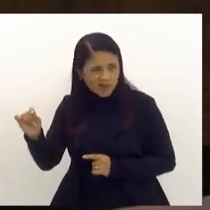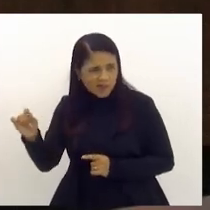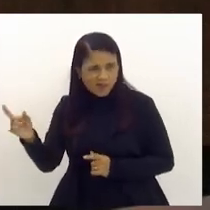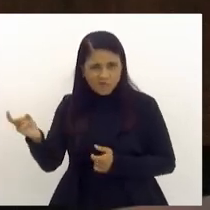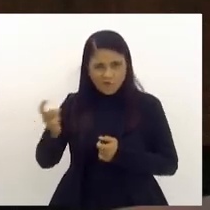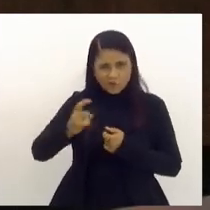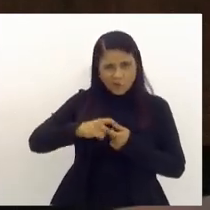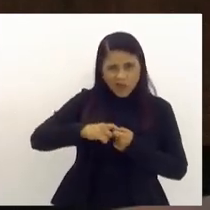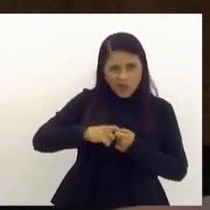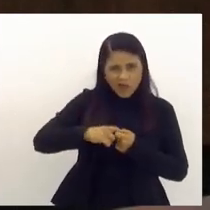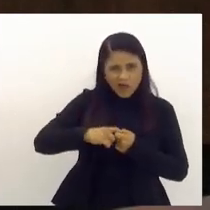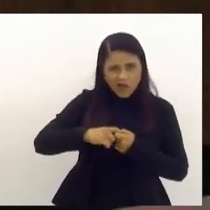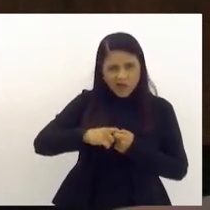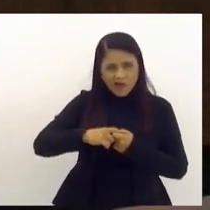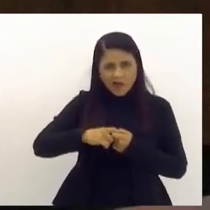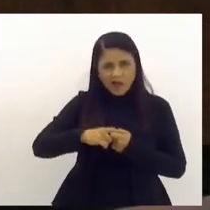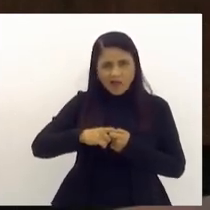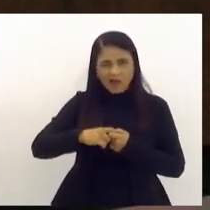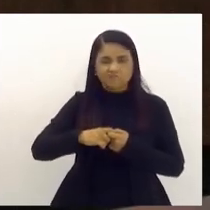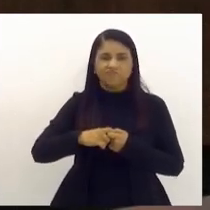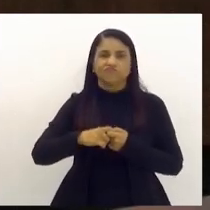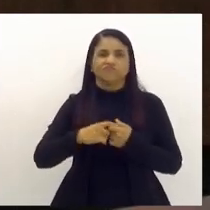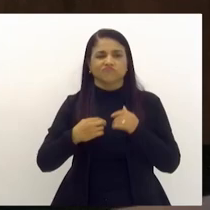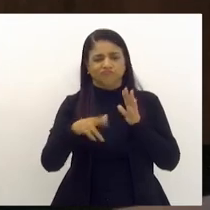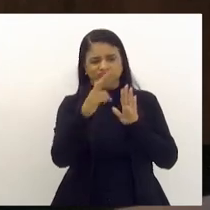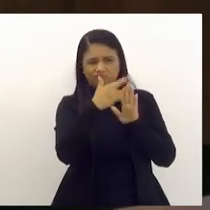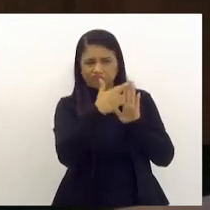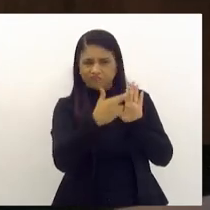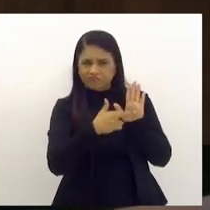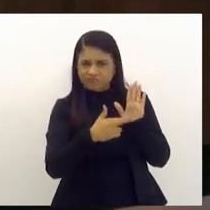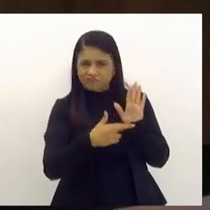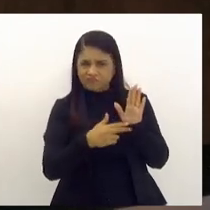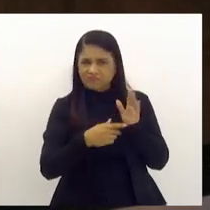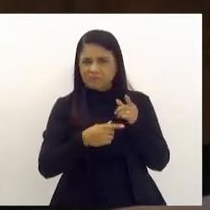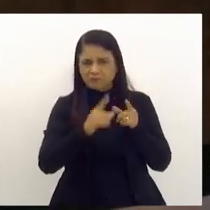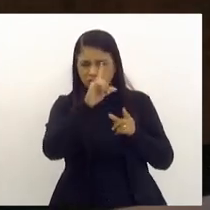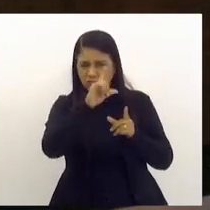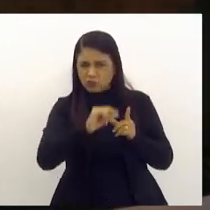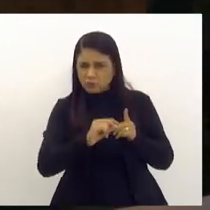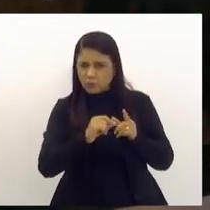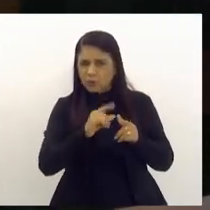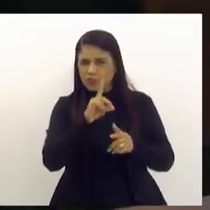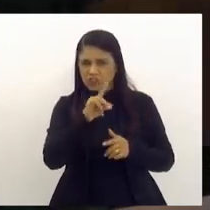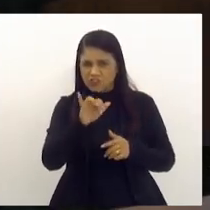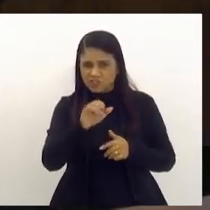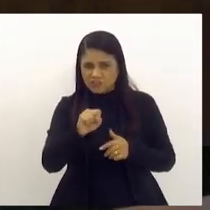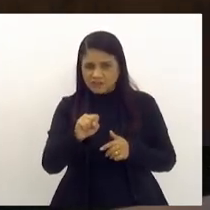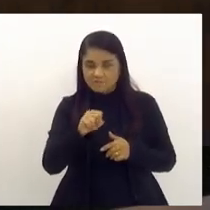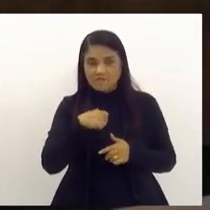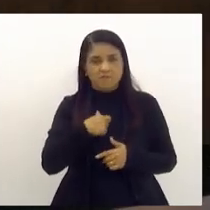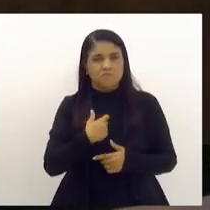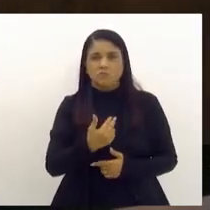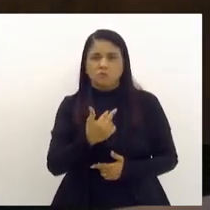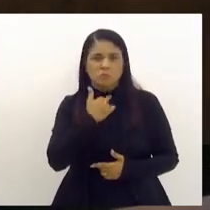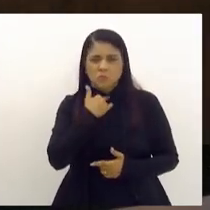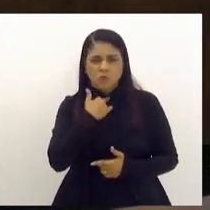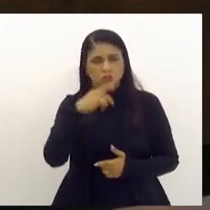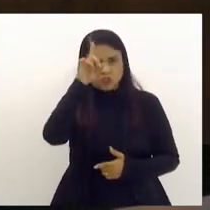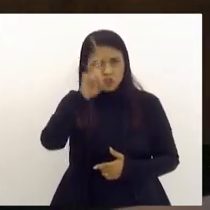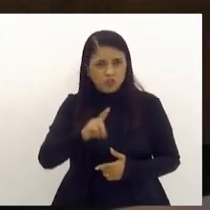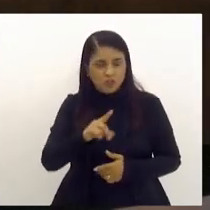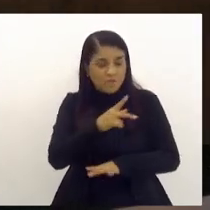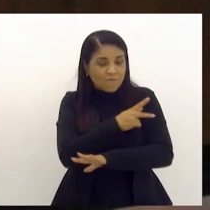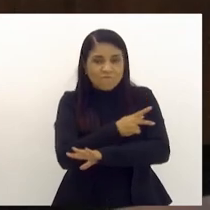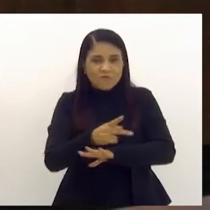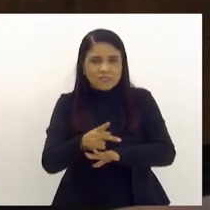não pode ter direito à progressão de regime, ele não pode ter direito à visita íntima.